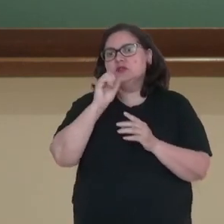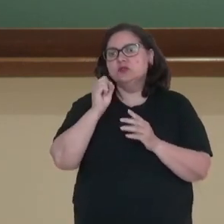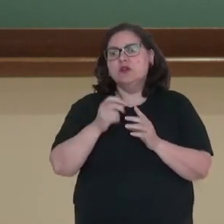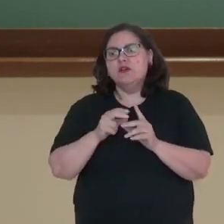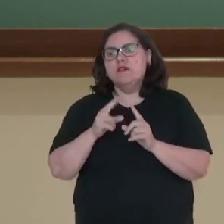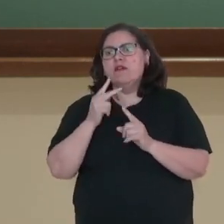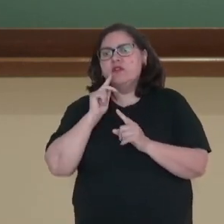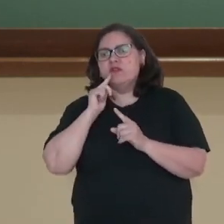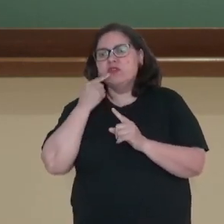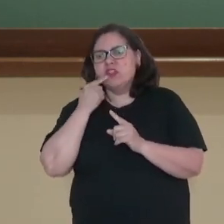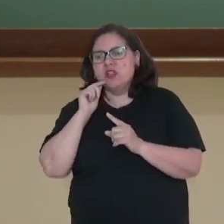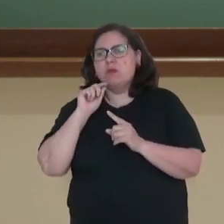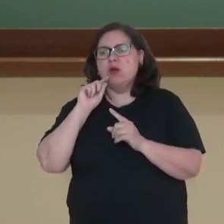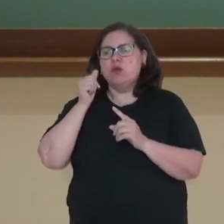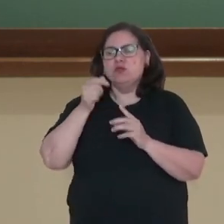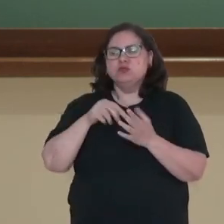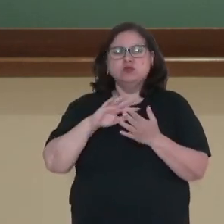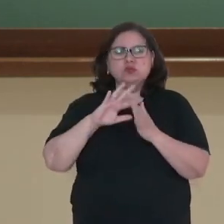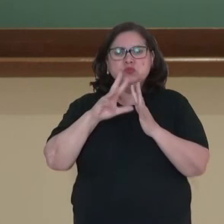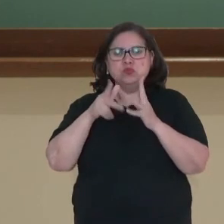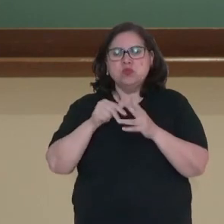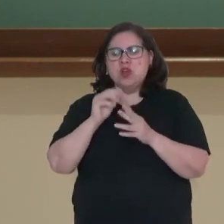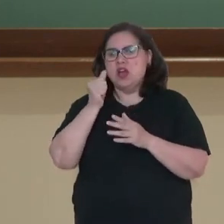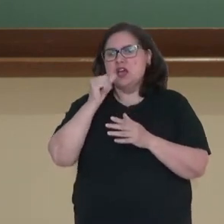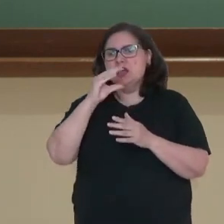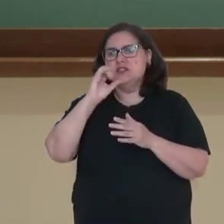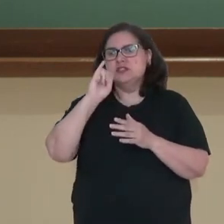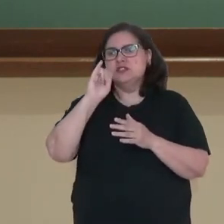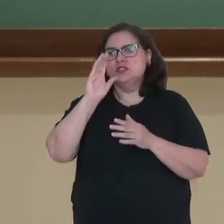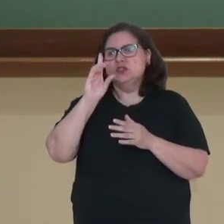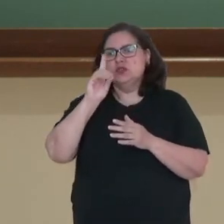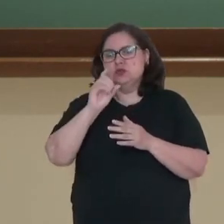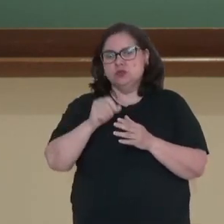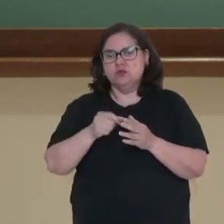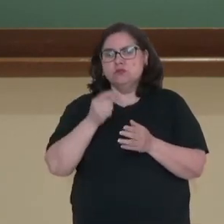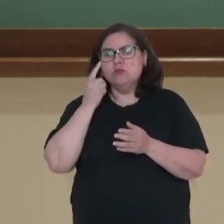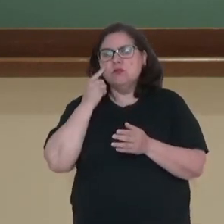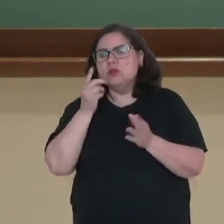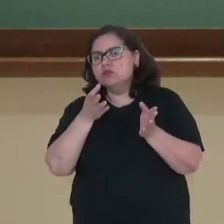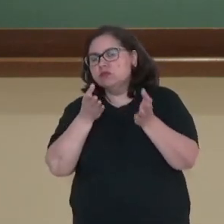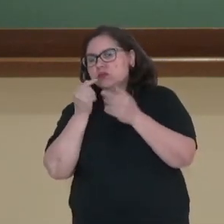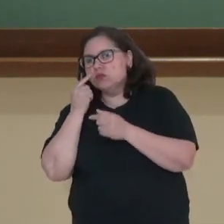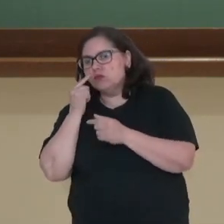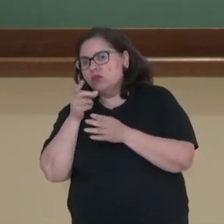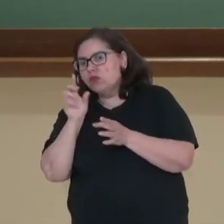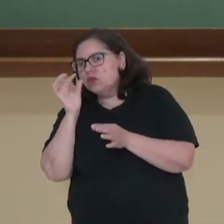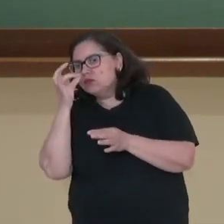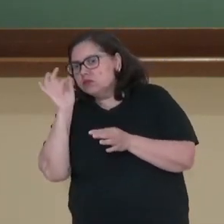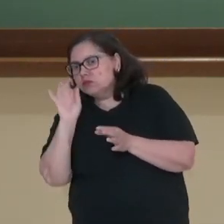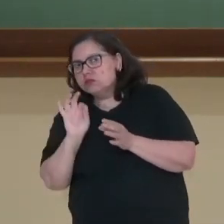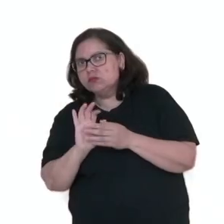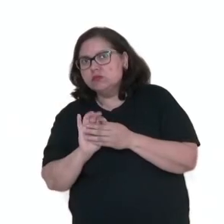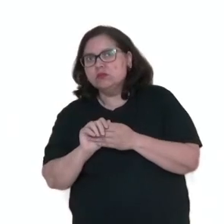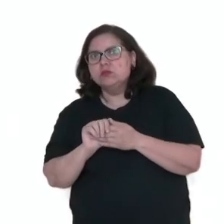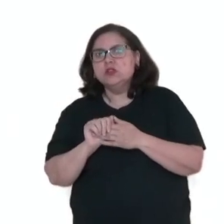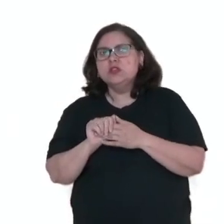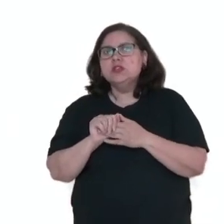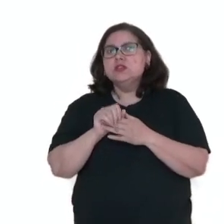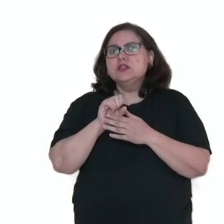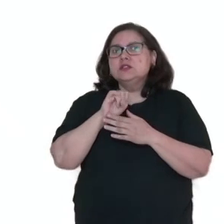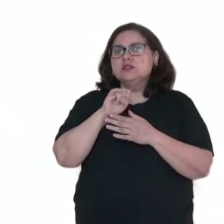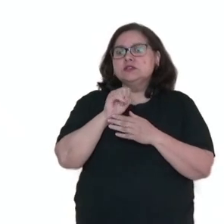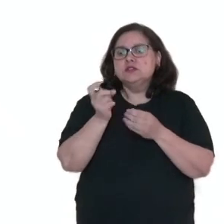ácido. Limão é ácido, professor. Vem aqui comigo, vamos conferir. Olha, vamos conferir. Se